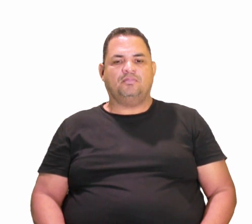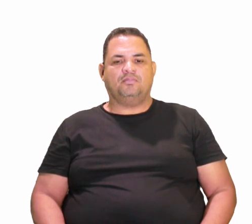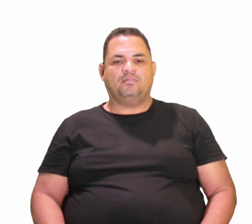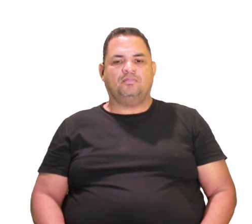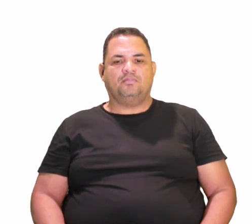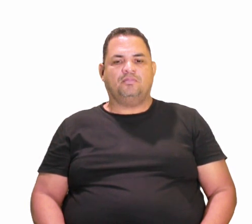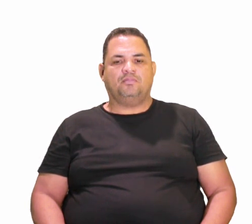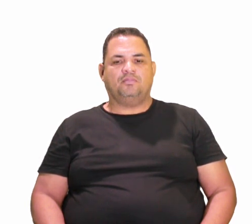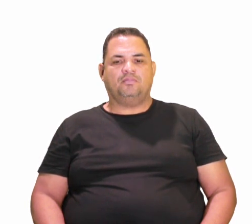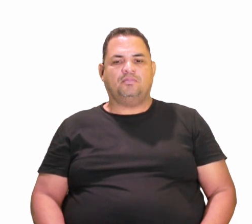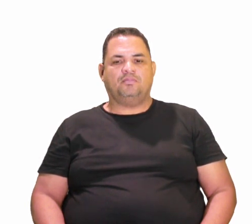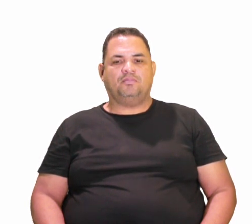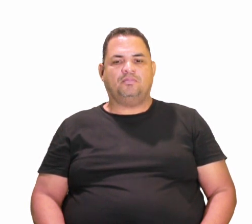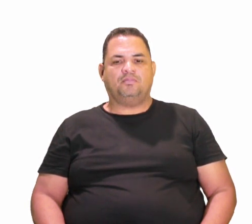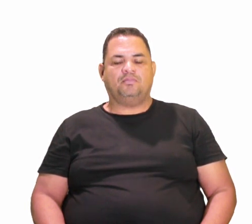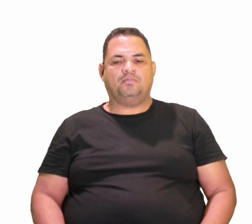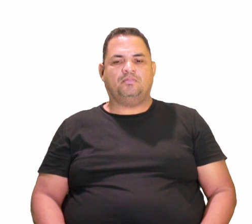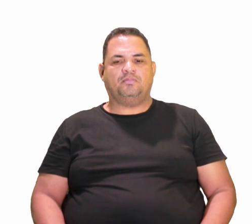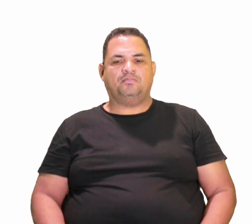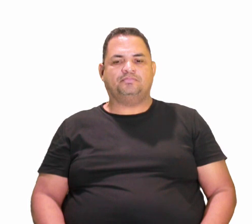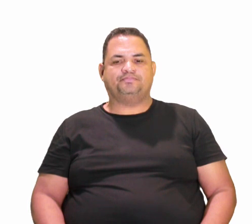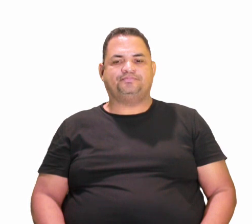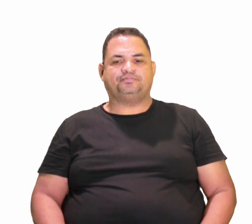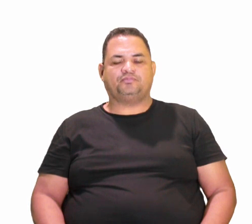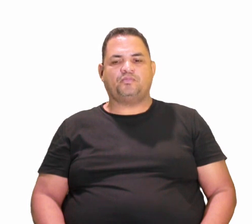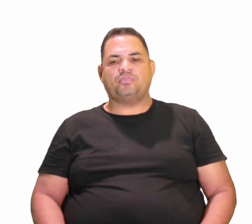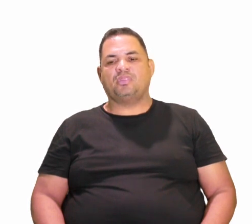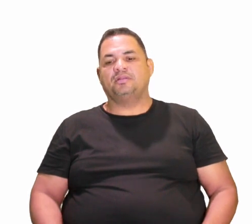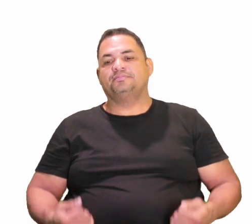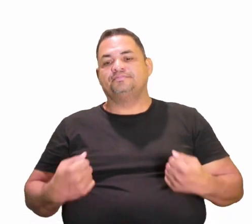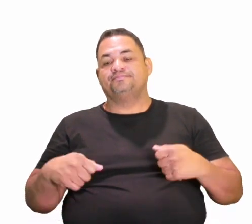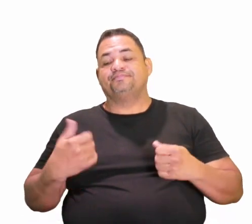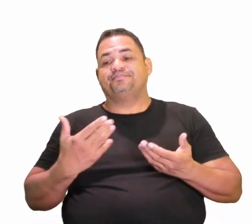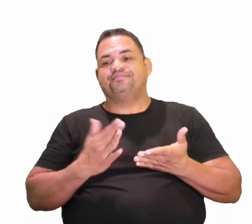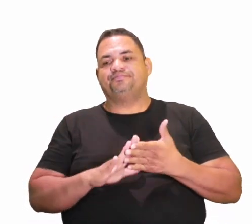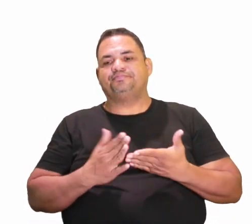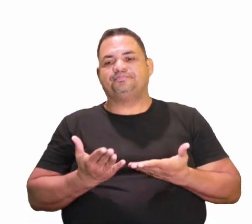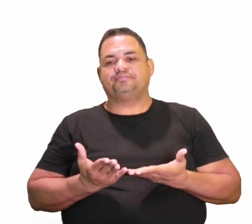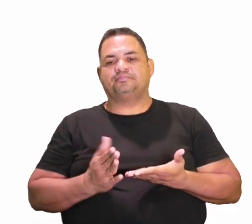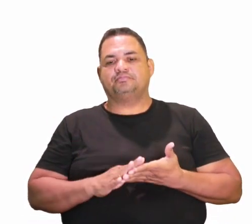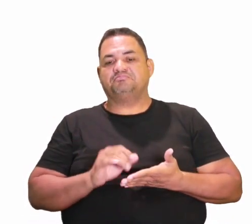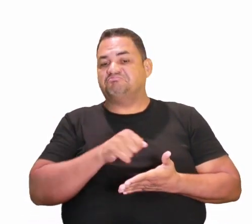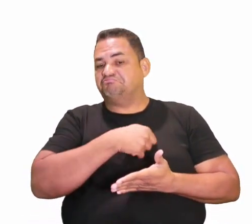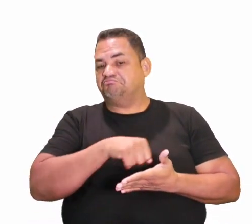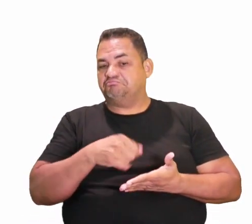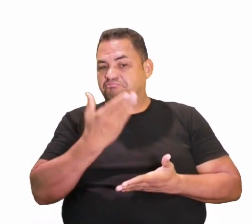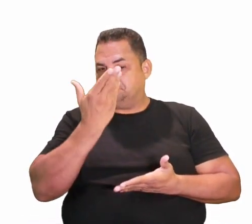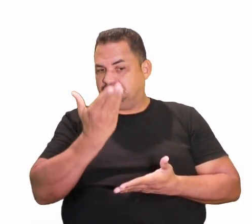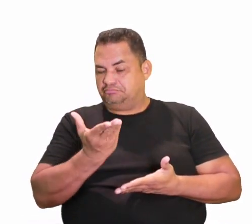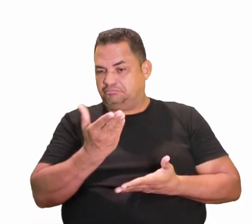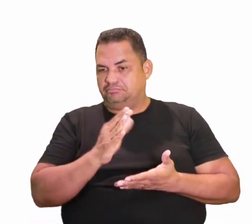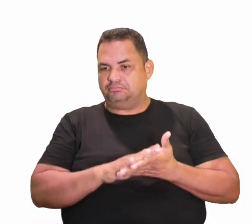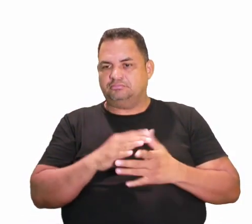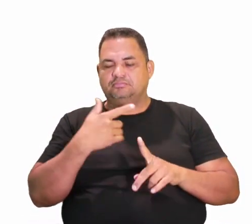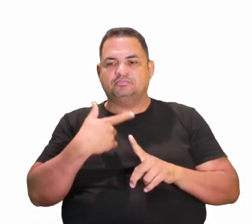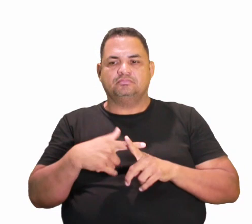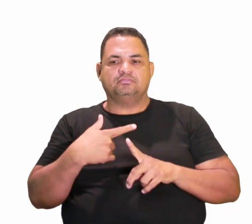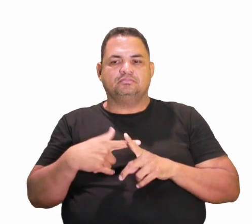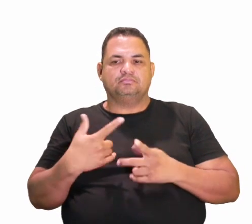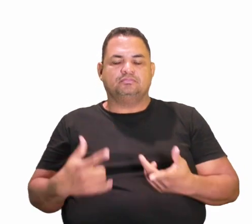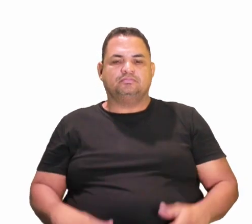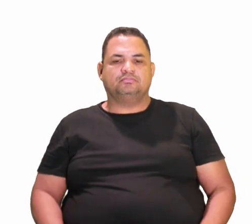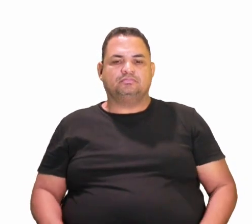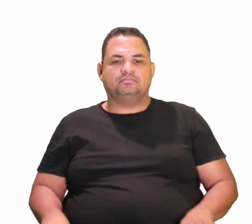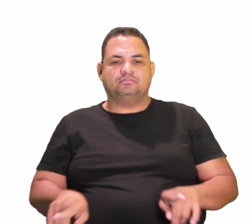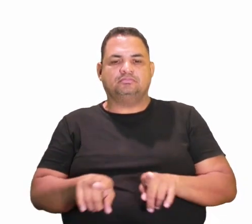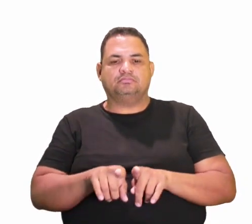is in June. Eu posso colocar dessa forma? Posso. Porque esse Valentine's Day está